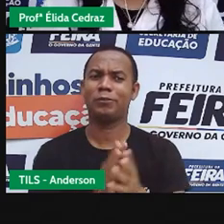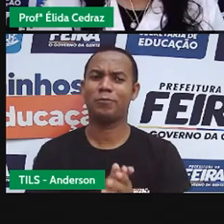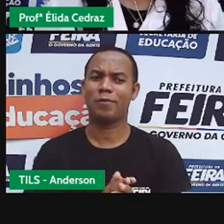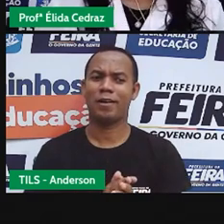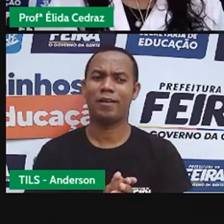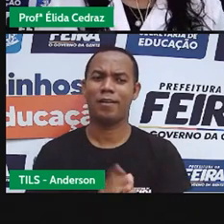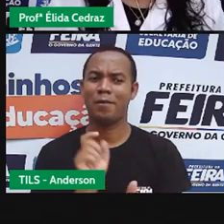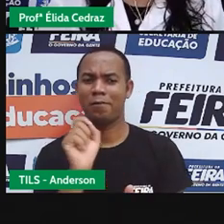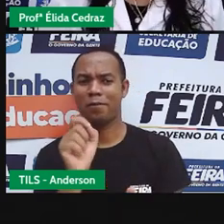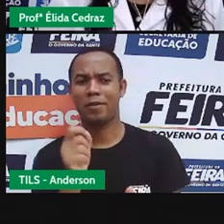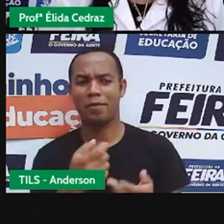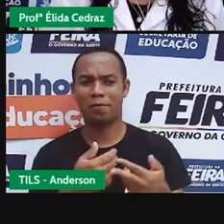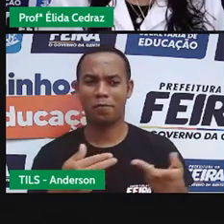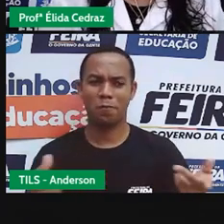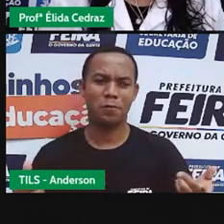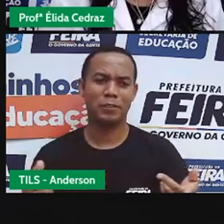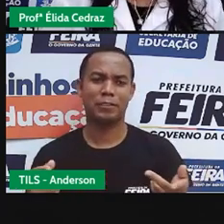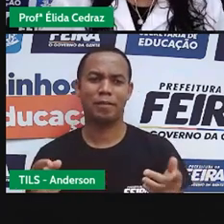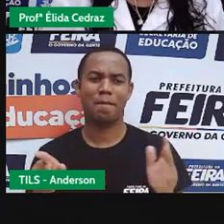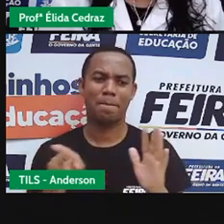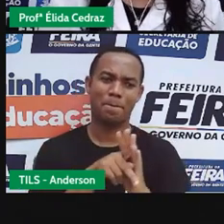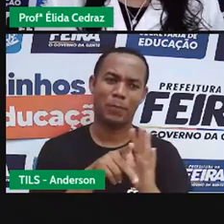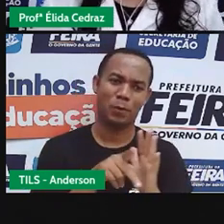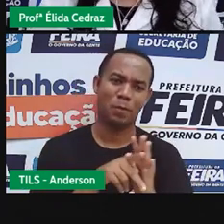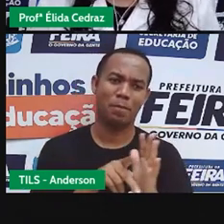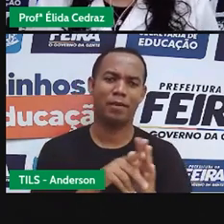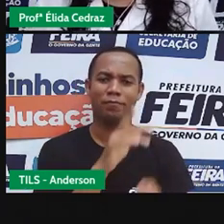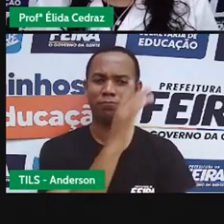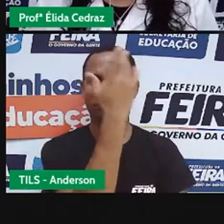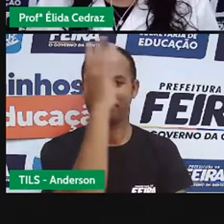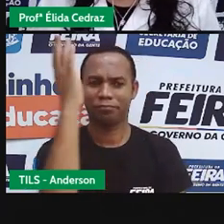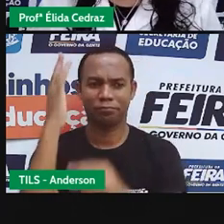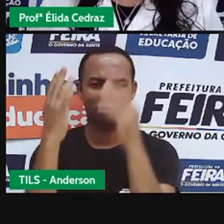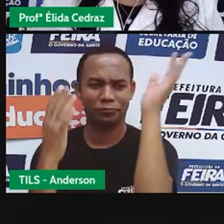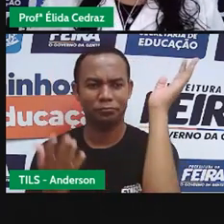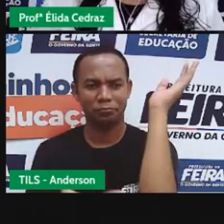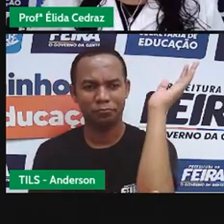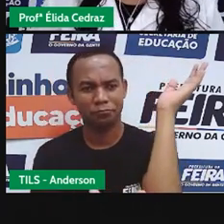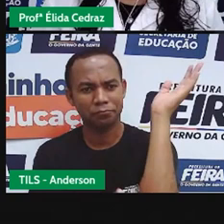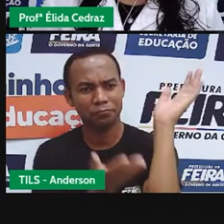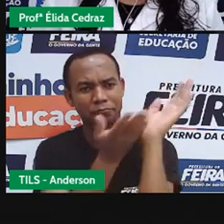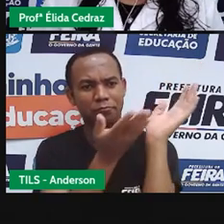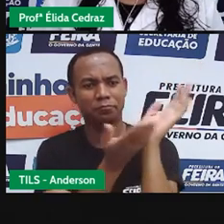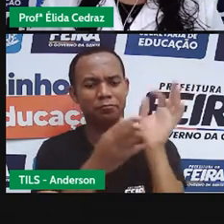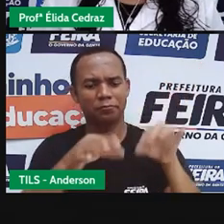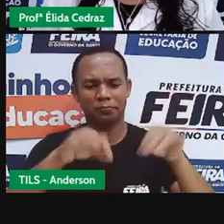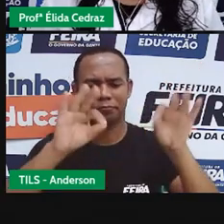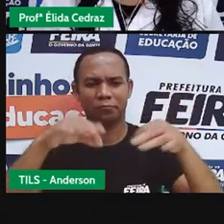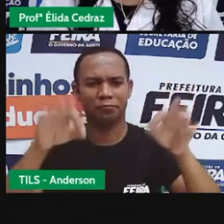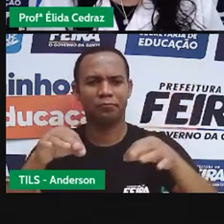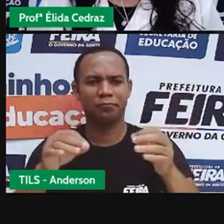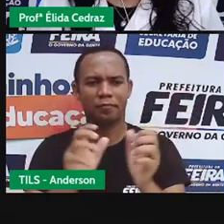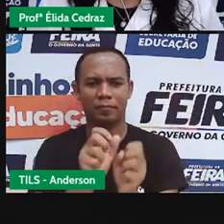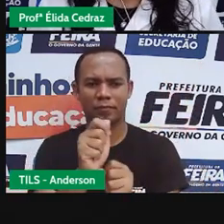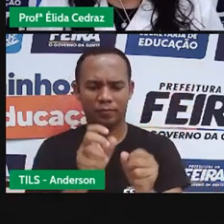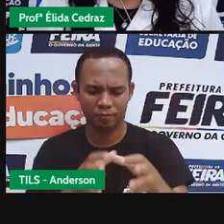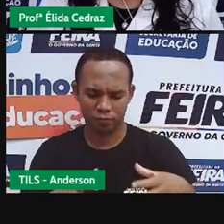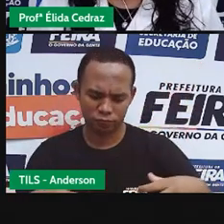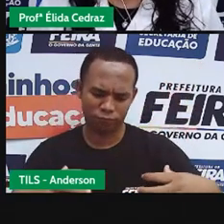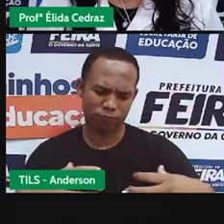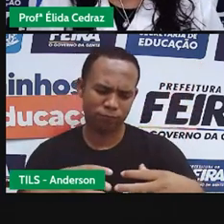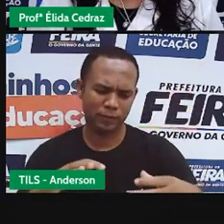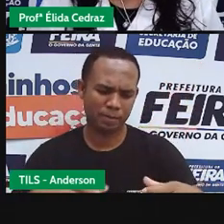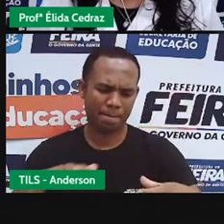confeccionando objetos utilizados de matérias-primas da natureza, como madeira, palha, cerâmica, penas